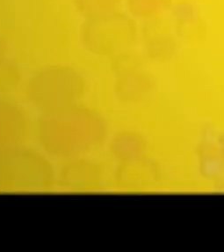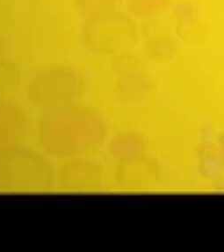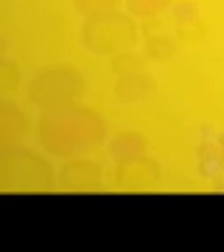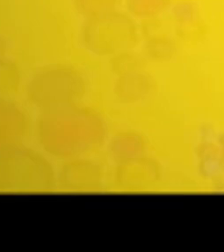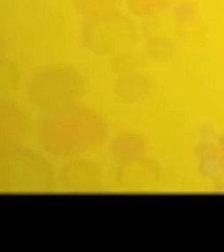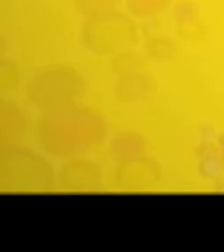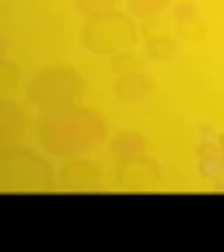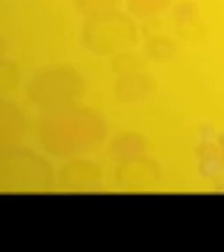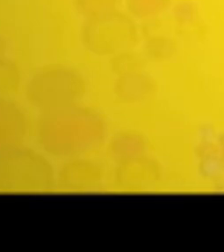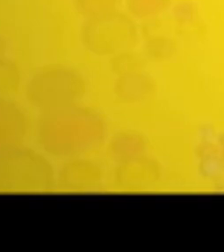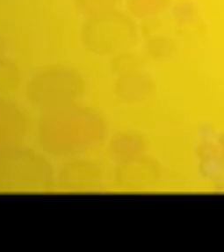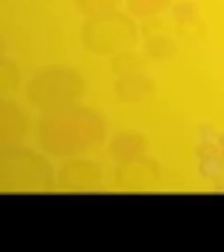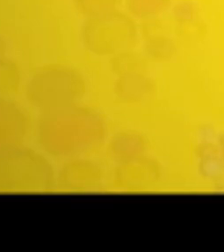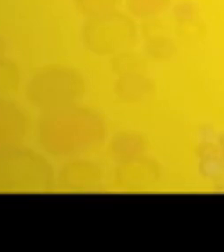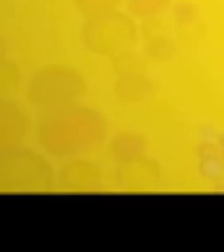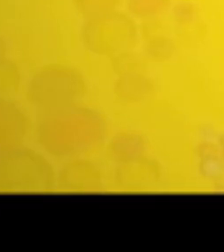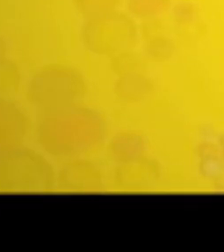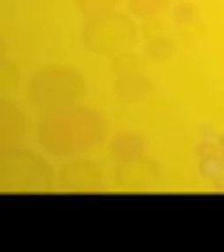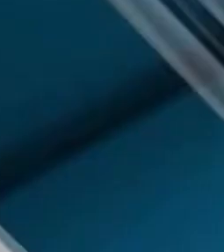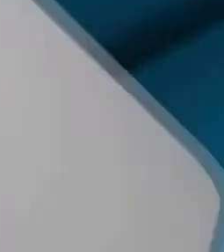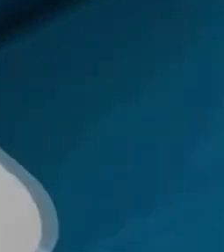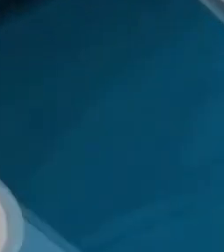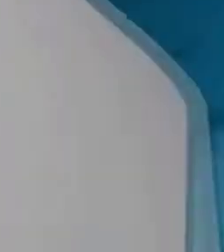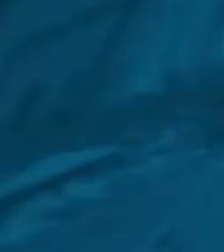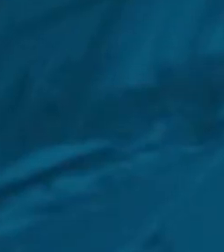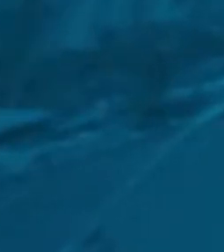do Ministério Público Brasileiro pela Educação.